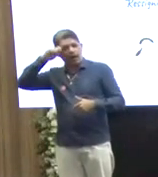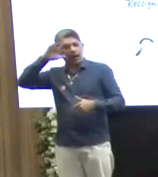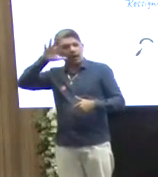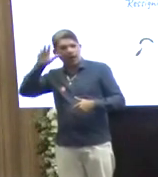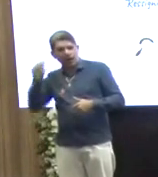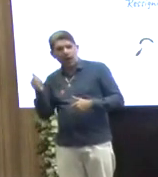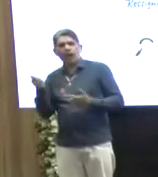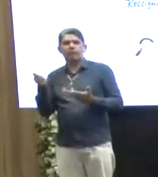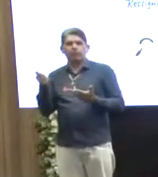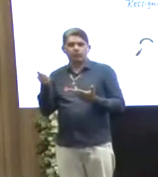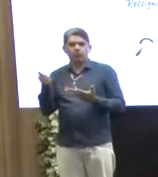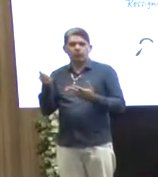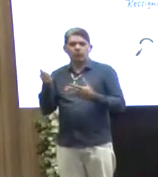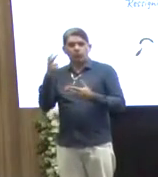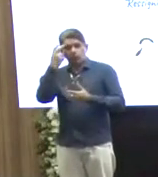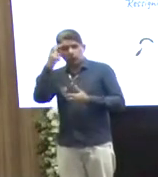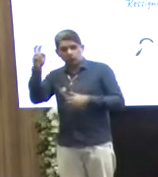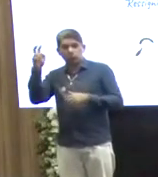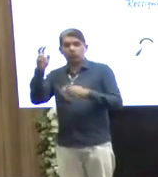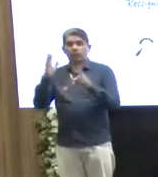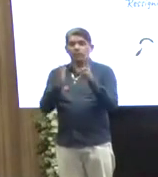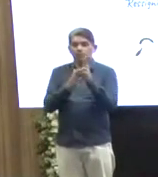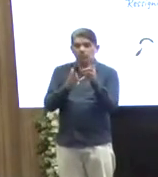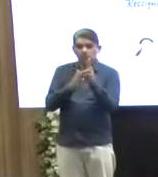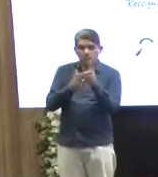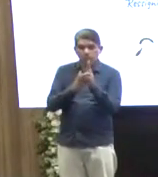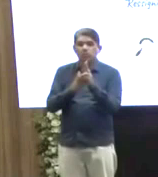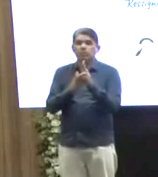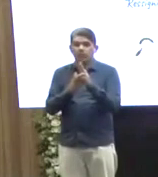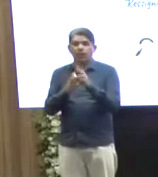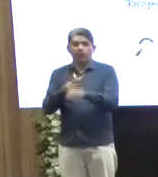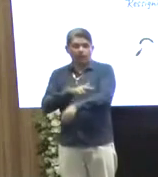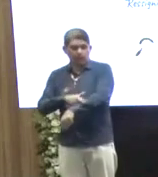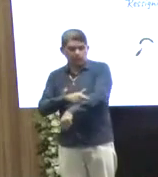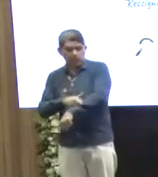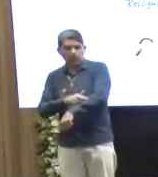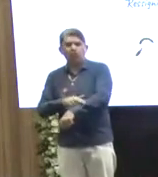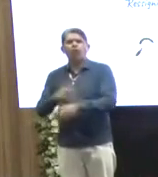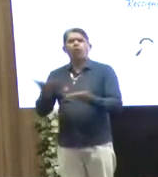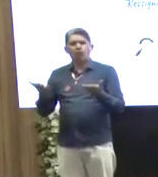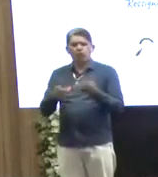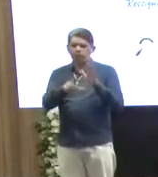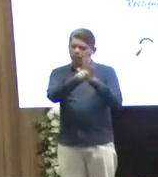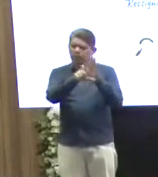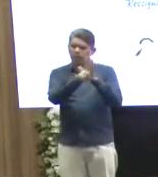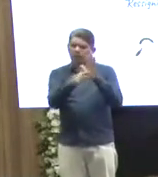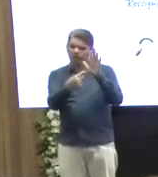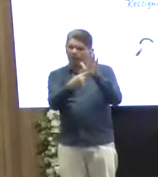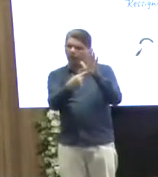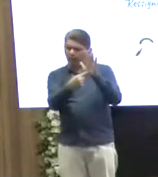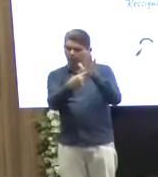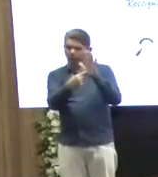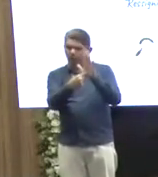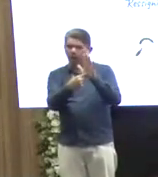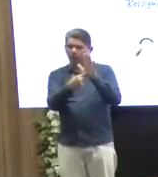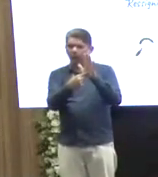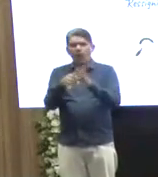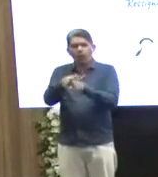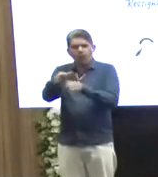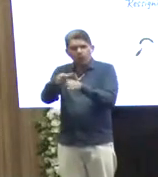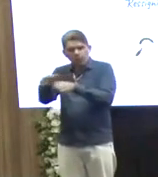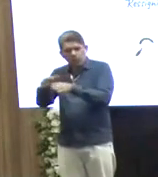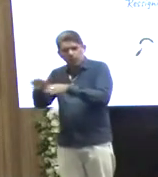né? Do ponto de vista, vamos pensar assim, da legislação, as escolas trabalharem tantas dimensões da cultura